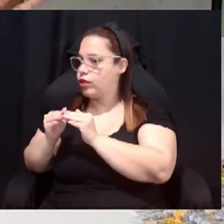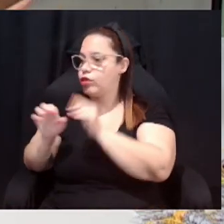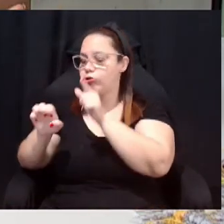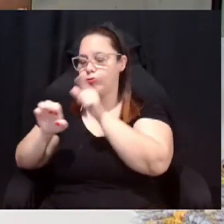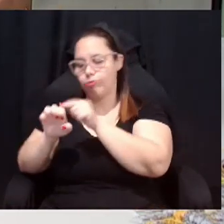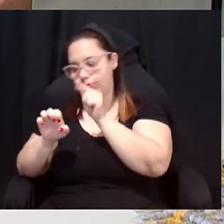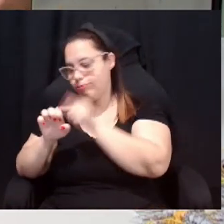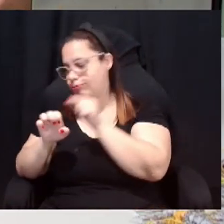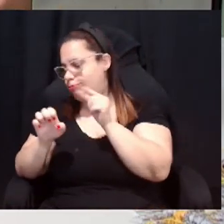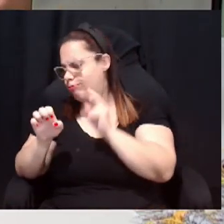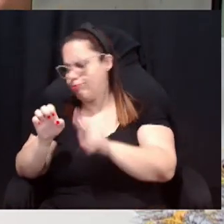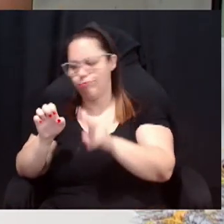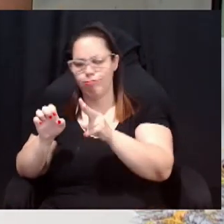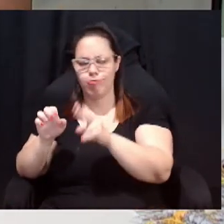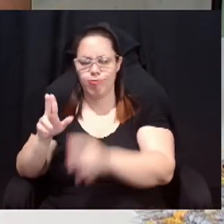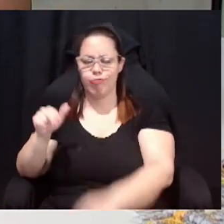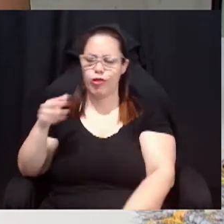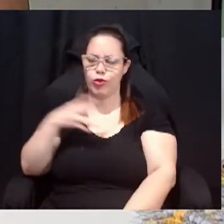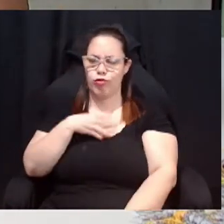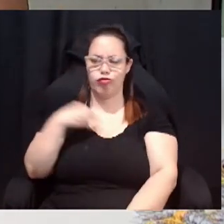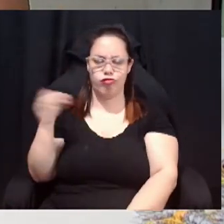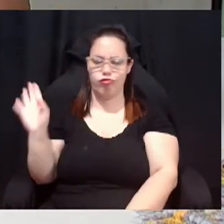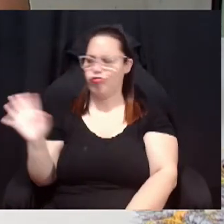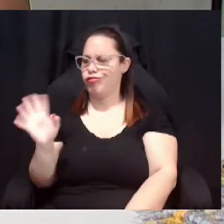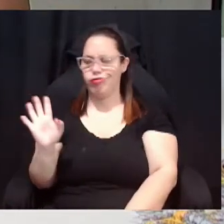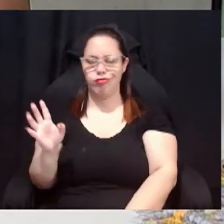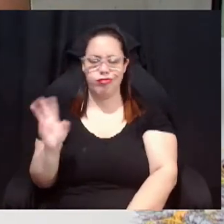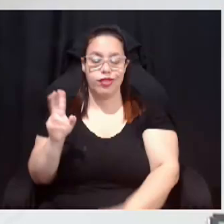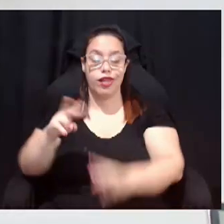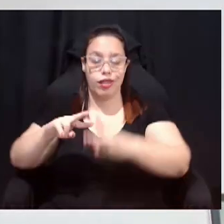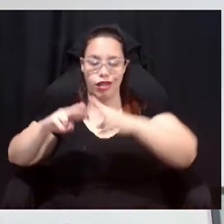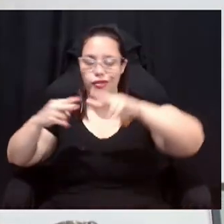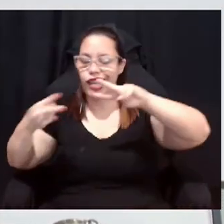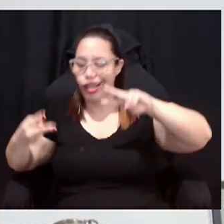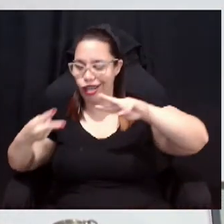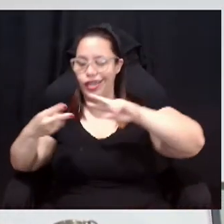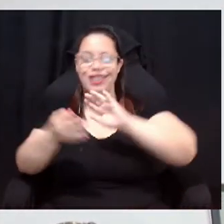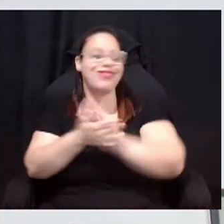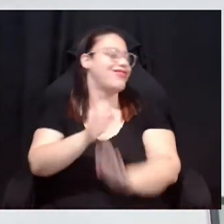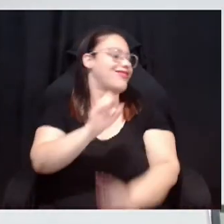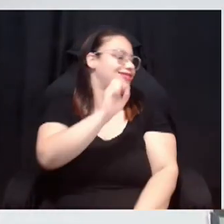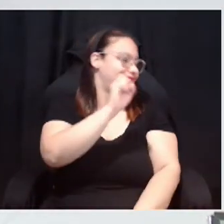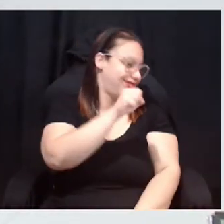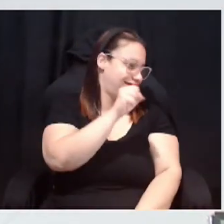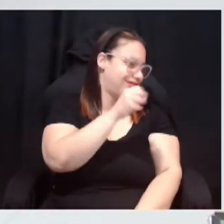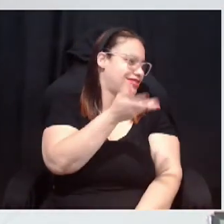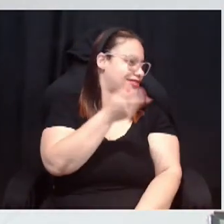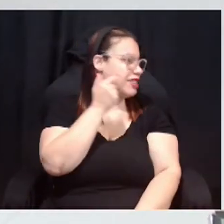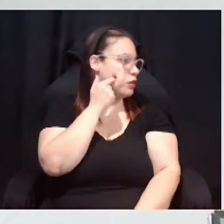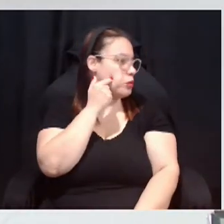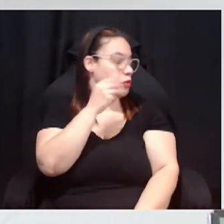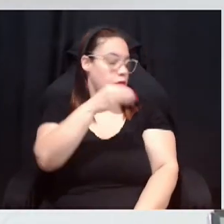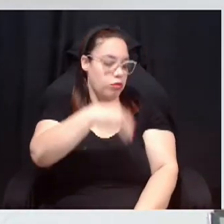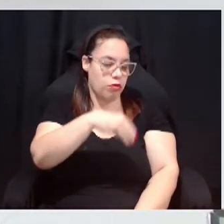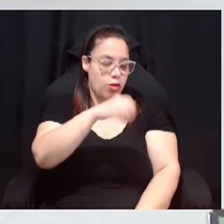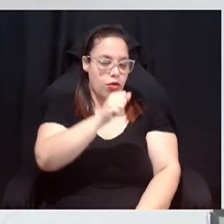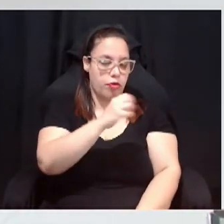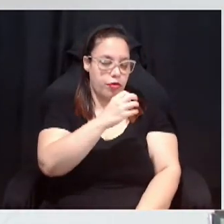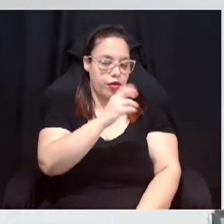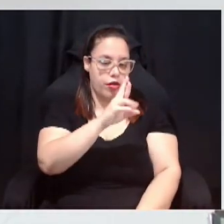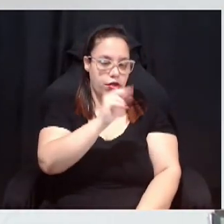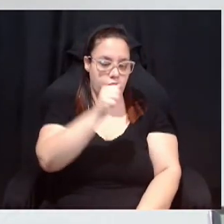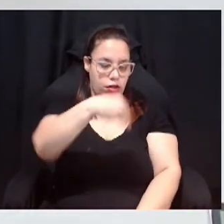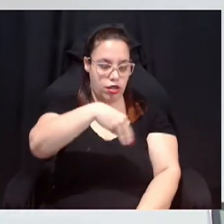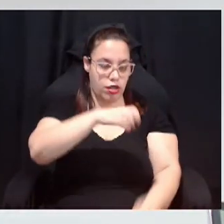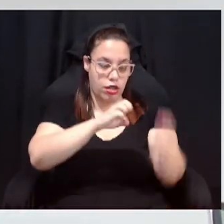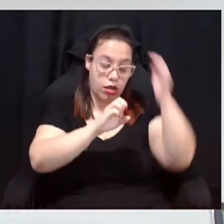nunca sai da pessoa. Não. Realmente está no DNA. E o macramê, assim, é muito versátil,